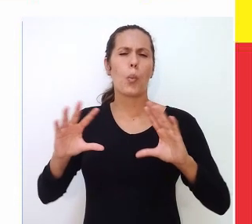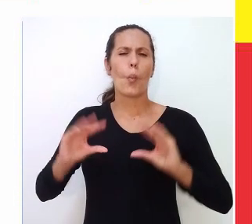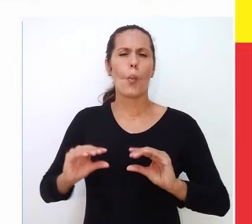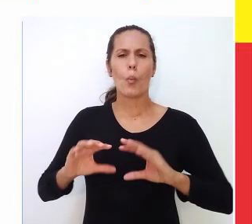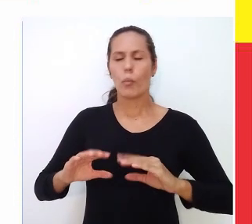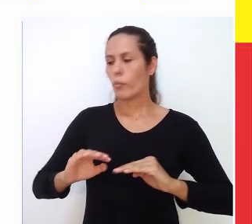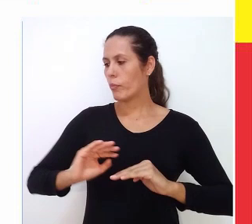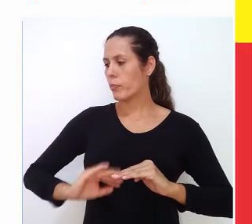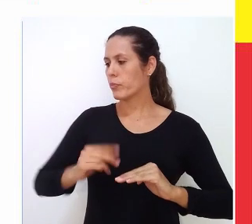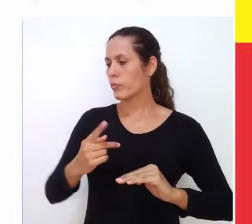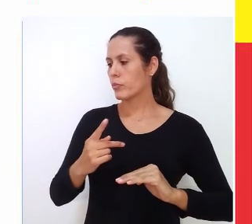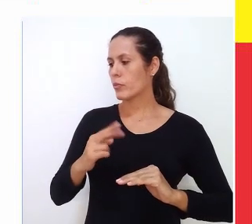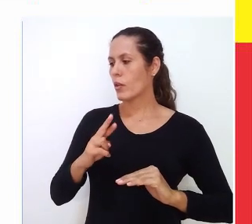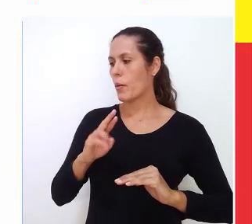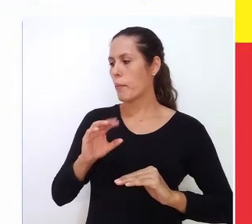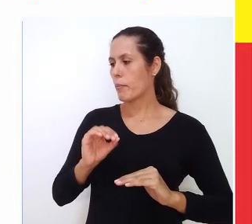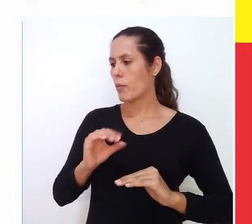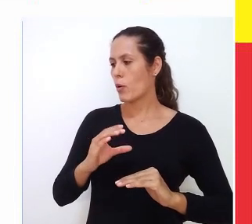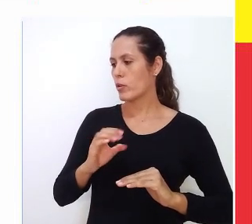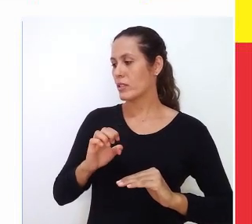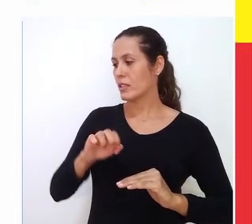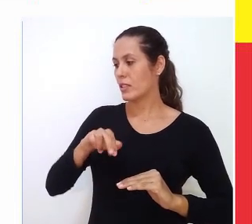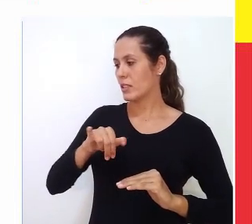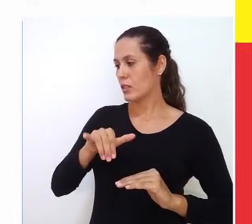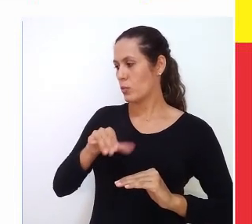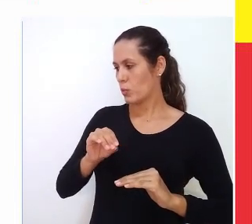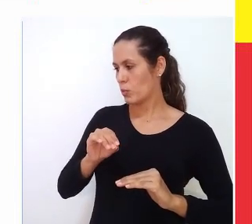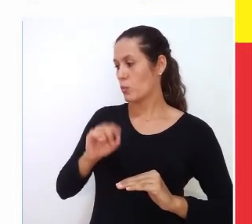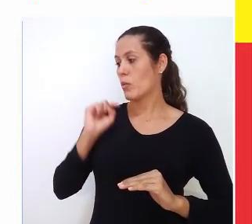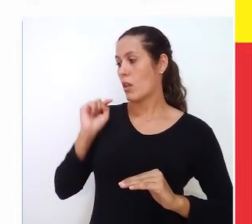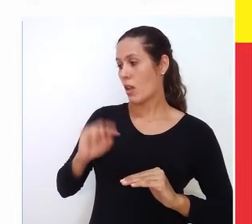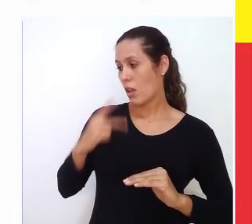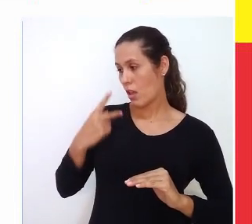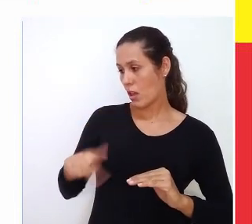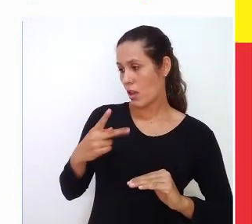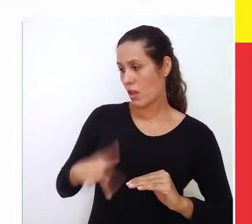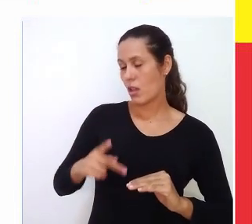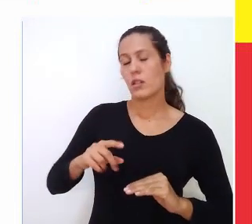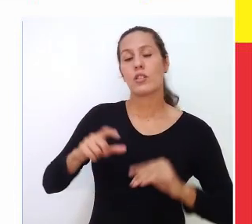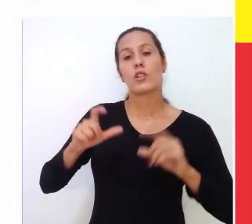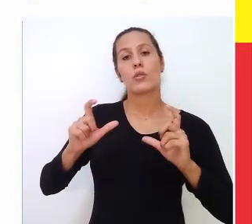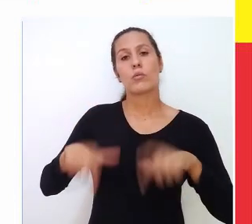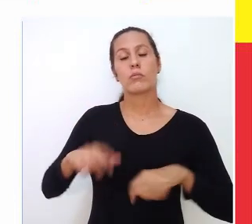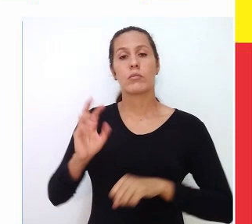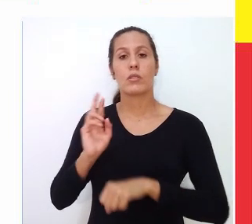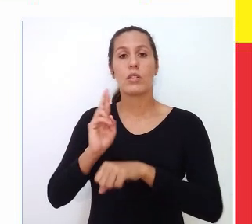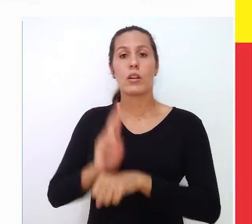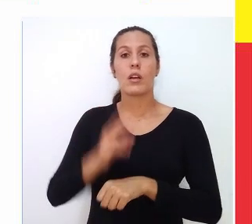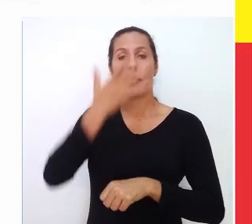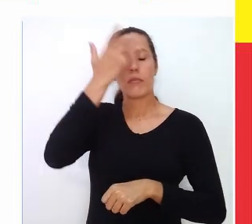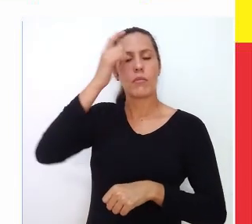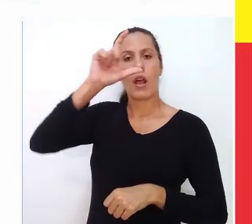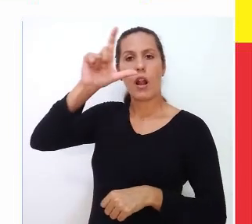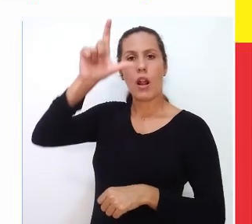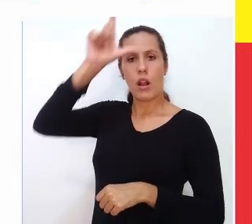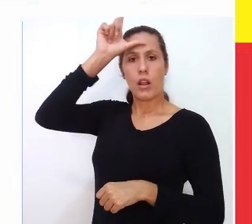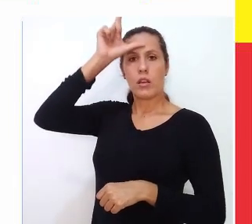foto, é o proscênio. O proscênio, na época do teatro grego, é onde ficava o